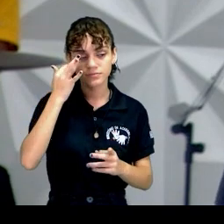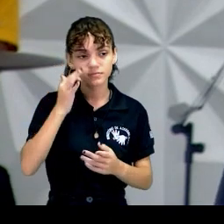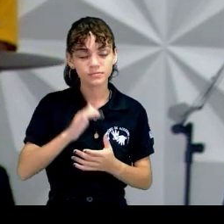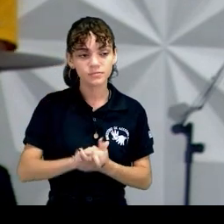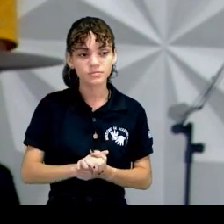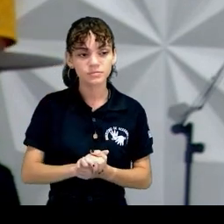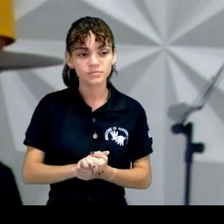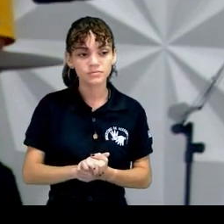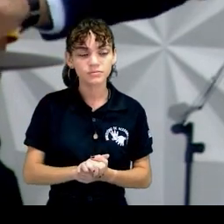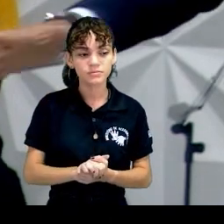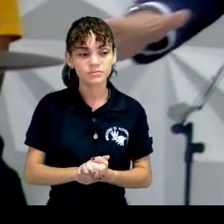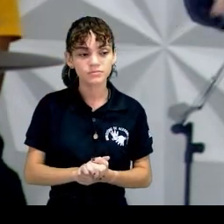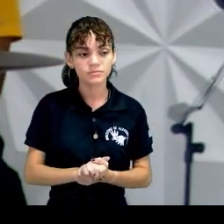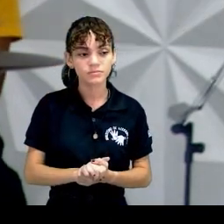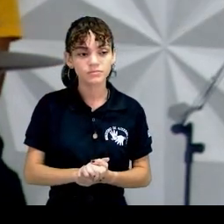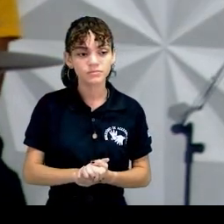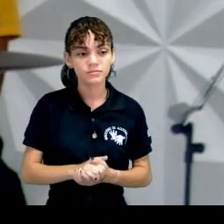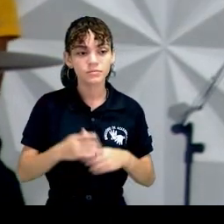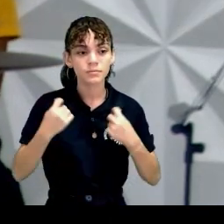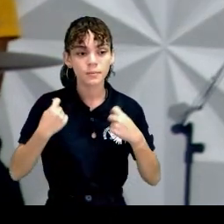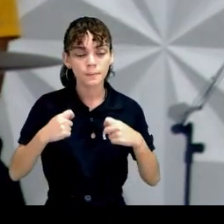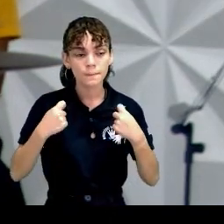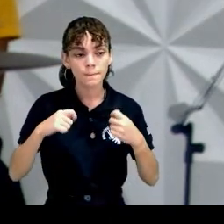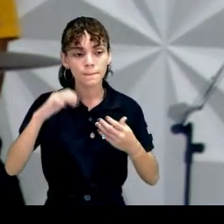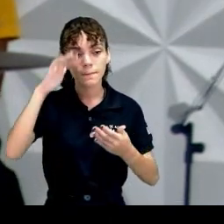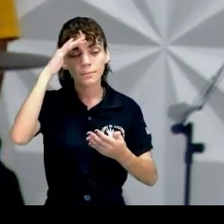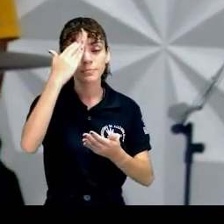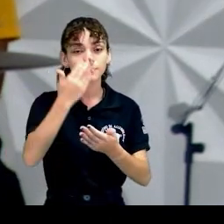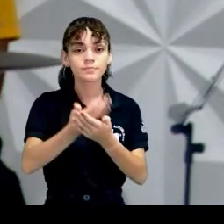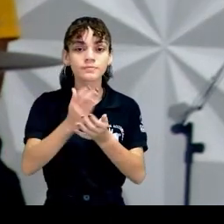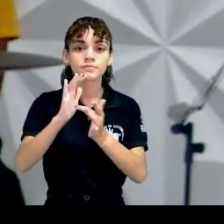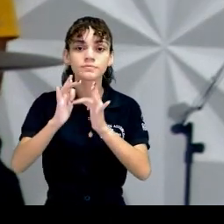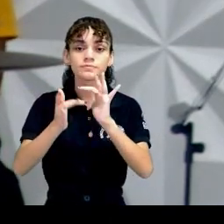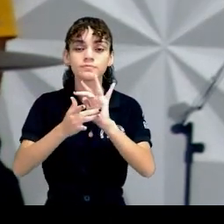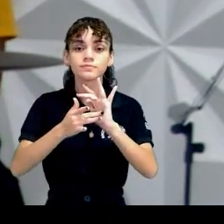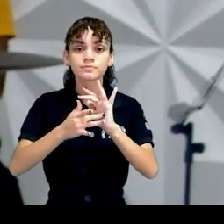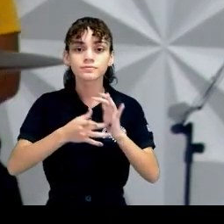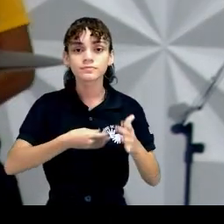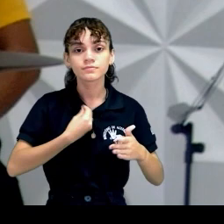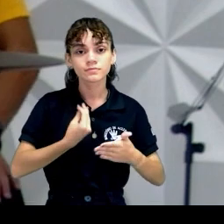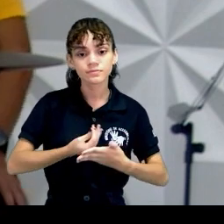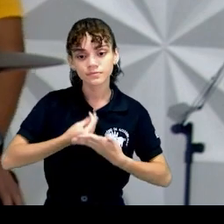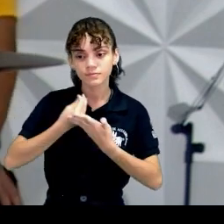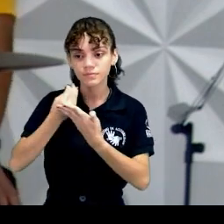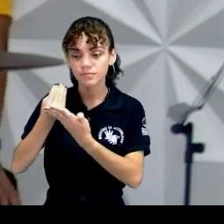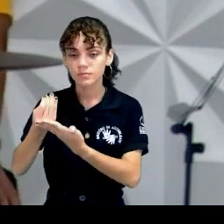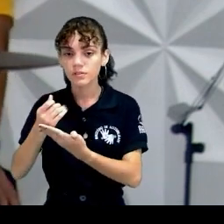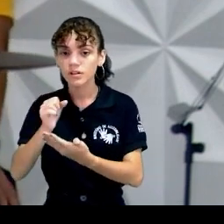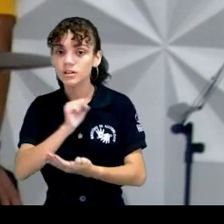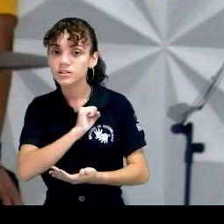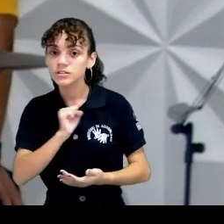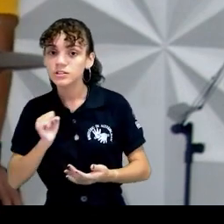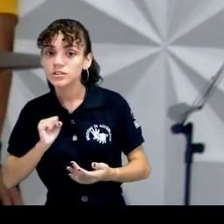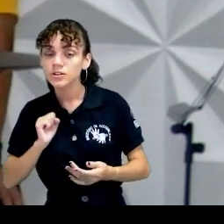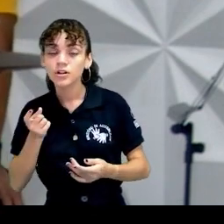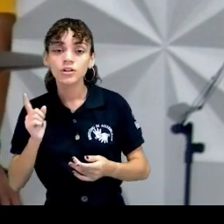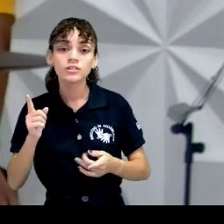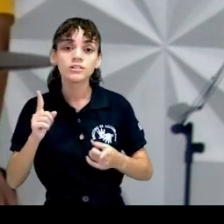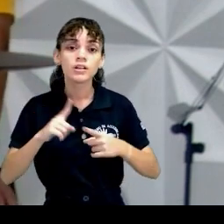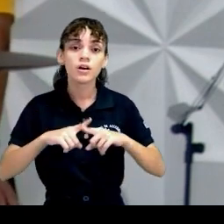ao sacerdote, e quando eles já se dirigem ao sacerdote, eles são curados. É tão bom confiar num